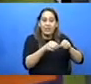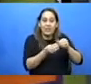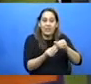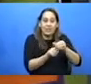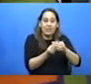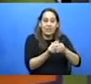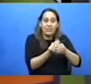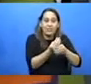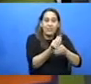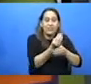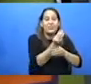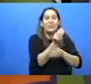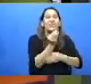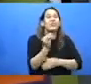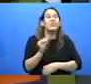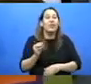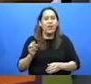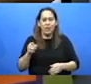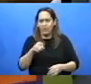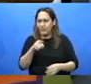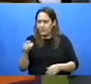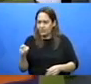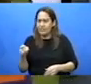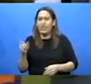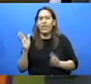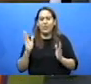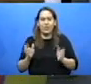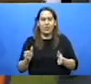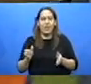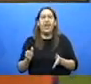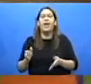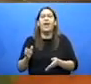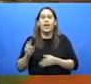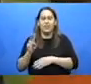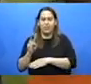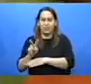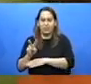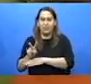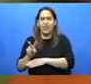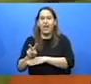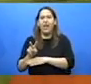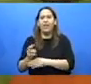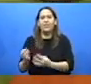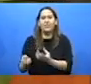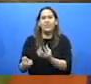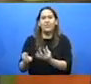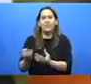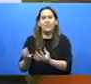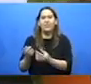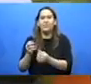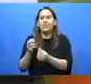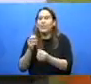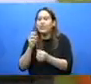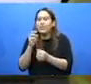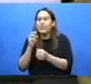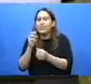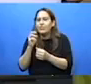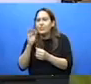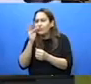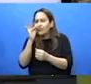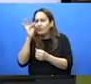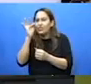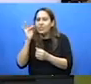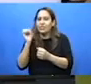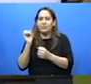ajudaram a mãe a cuidar de um jardim? Olha, essa turminha está bem animada. Vamos agora atentos às questões.